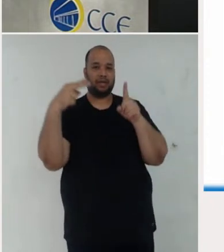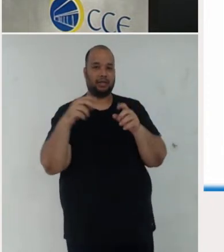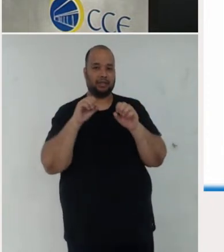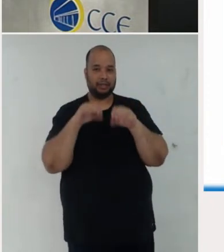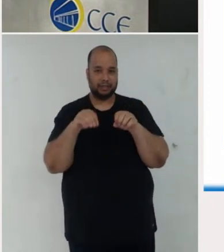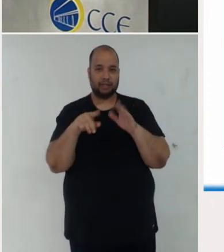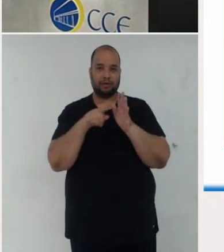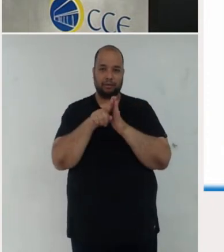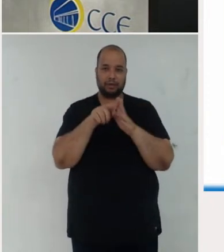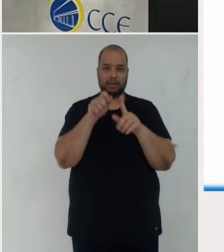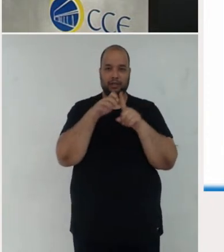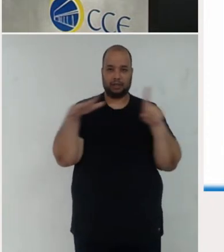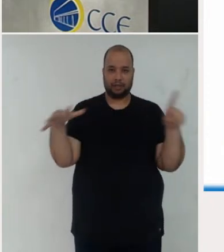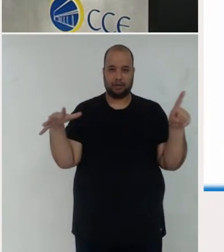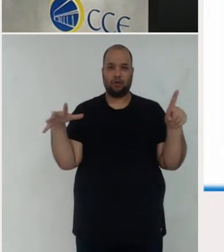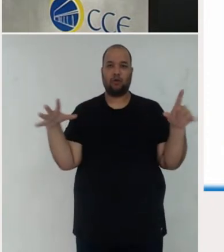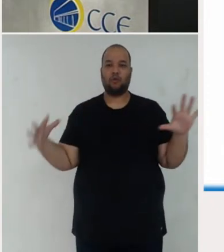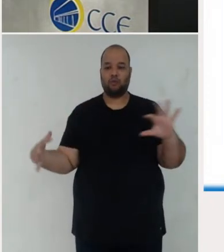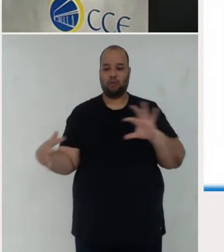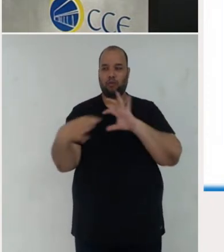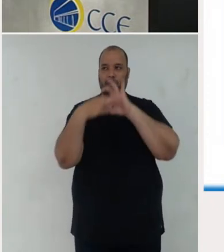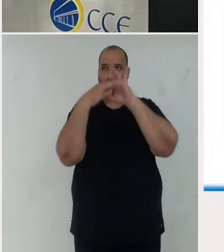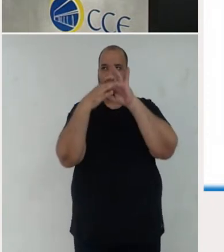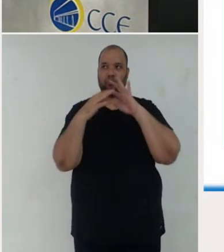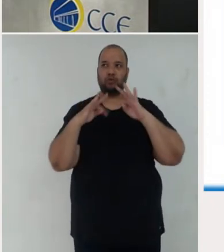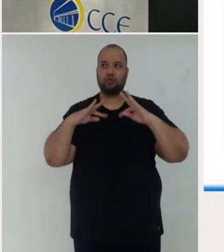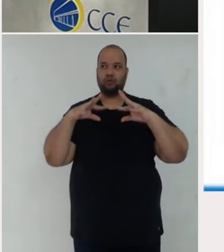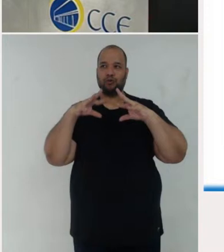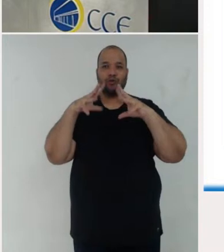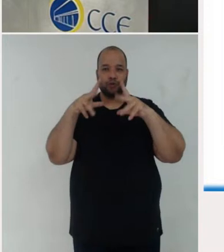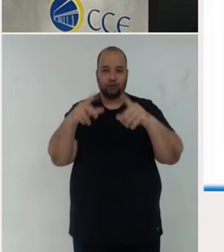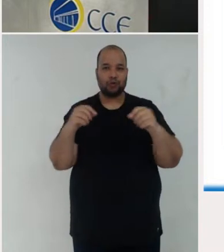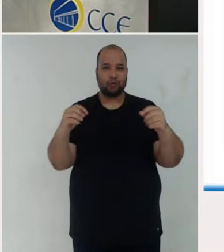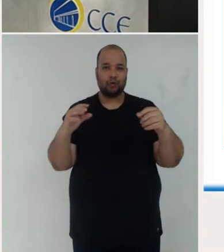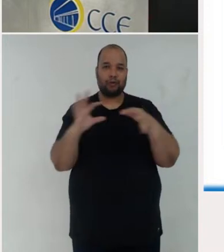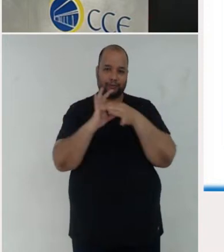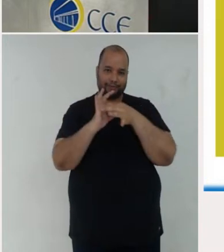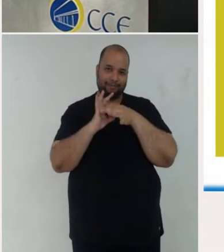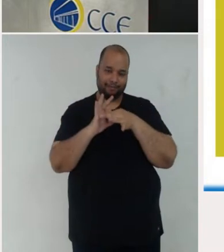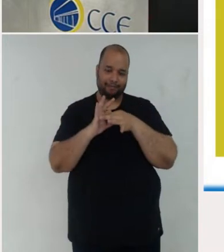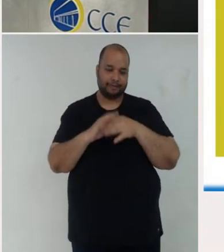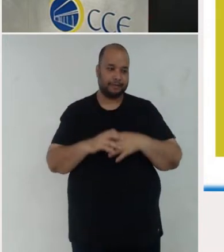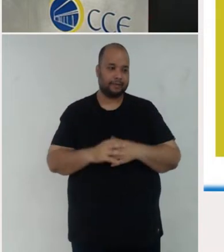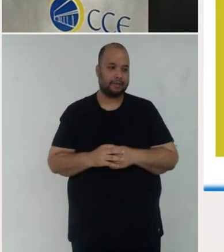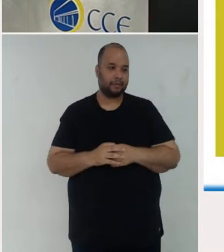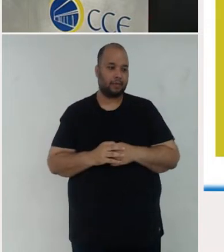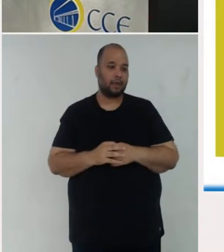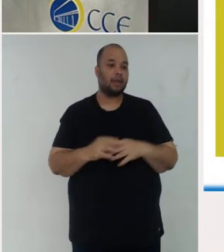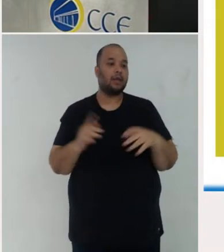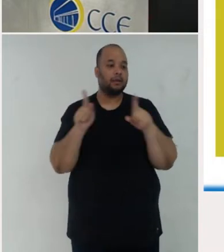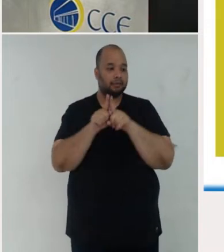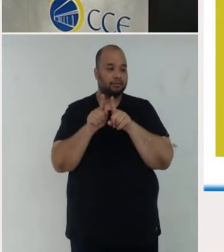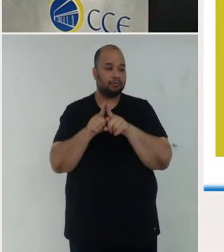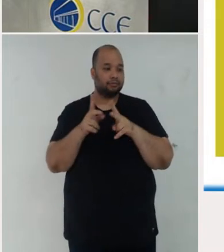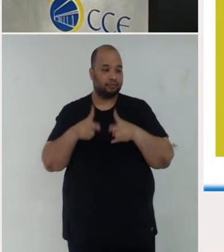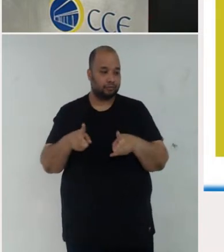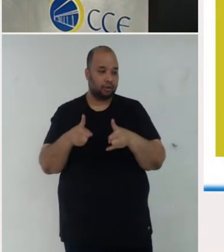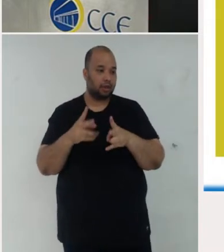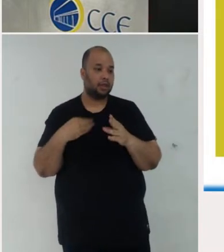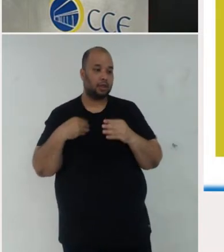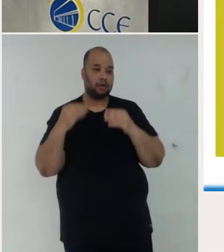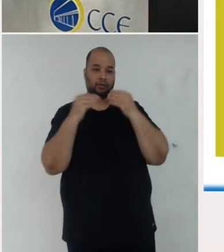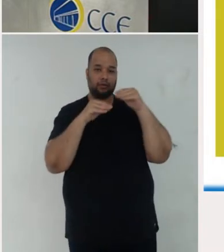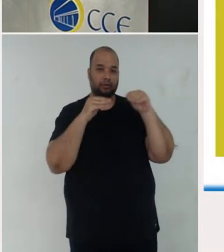algo único e totalmente integrado. Continuando, aí tem mais